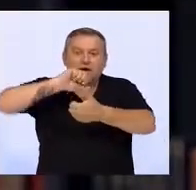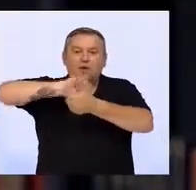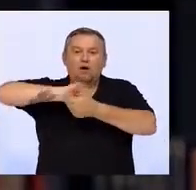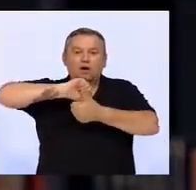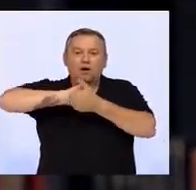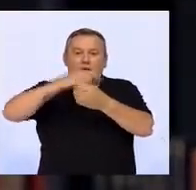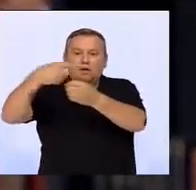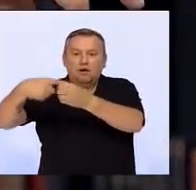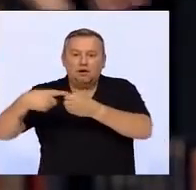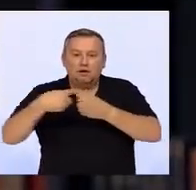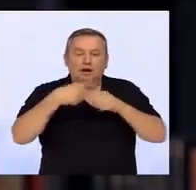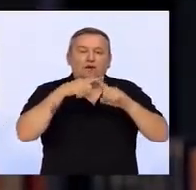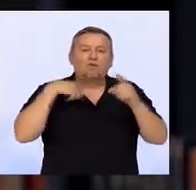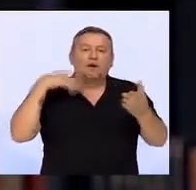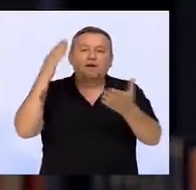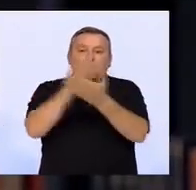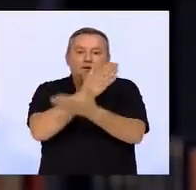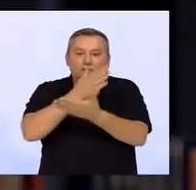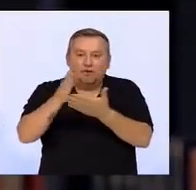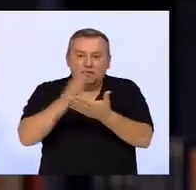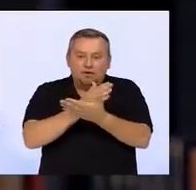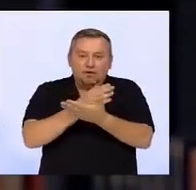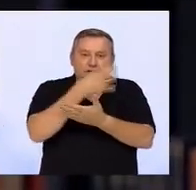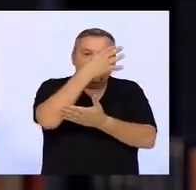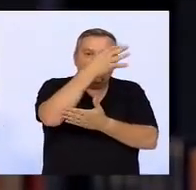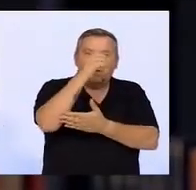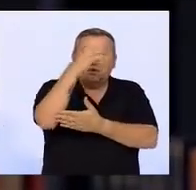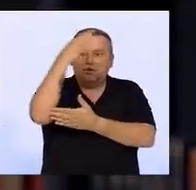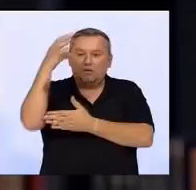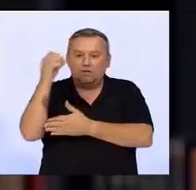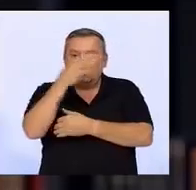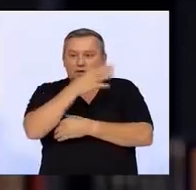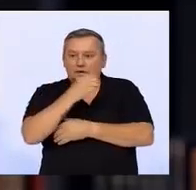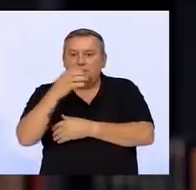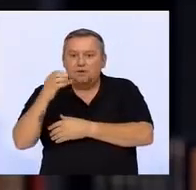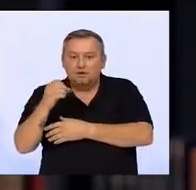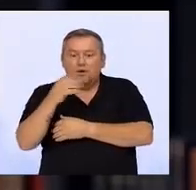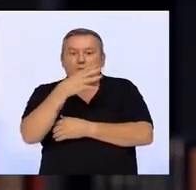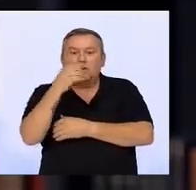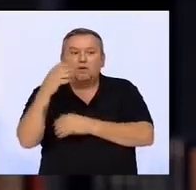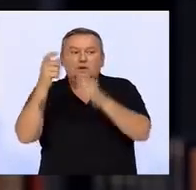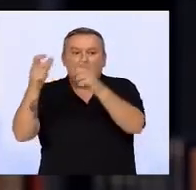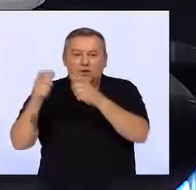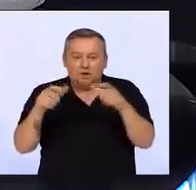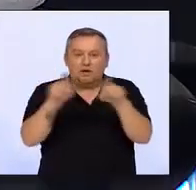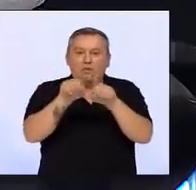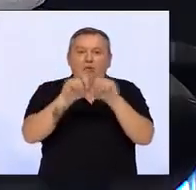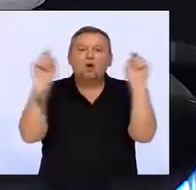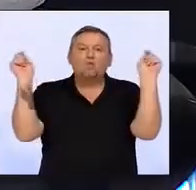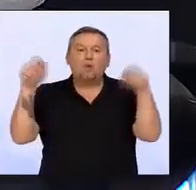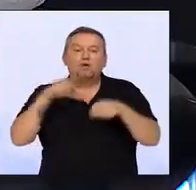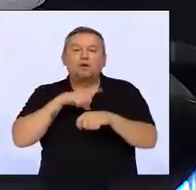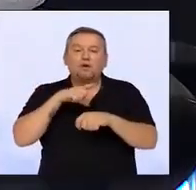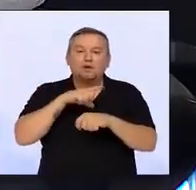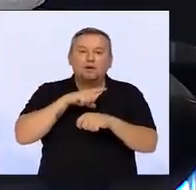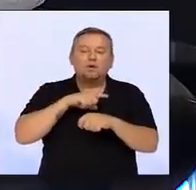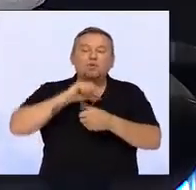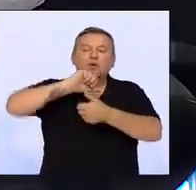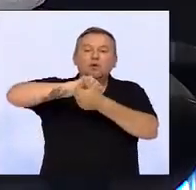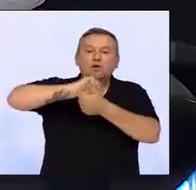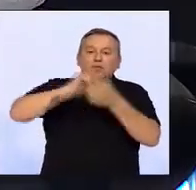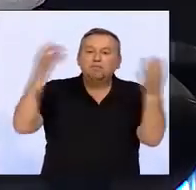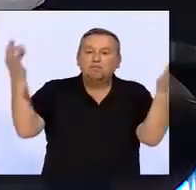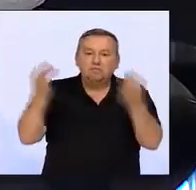municípios, mas dividir o país em 400 núcleos, 400 regiões, e aonde eu possa ter uma autoridade nacional,